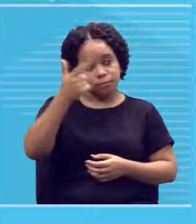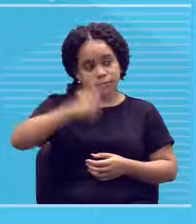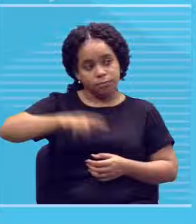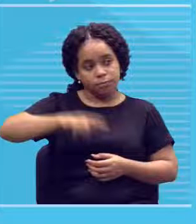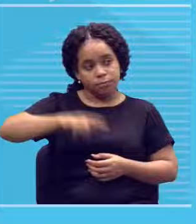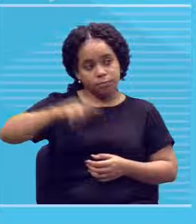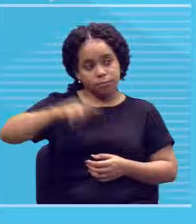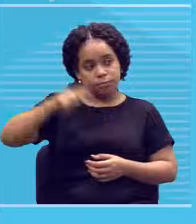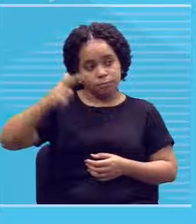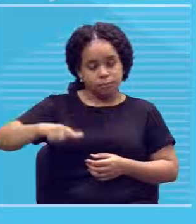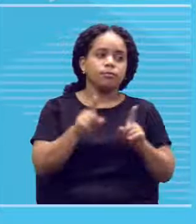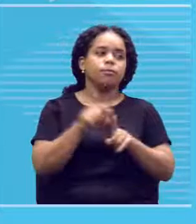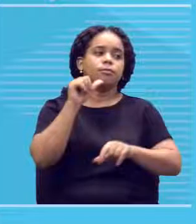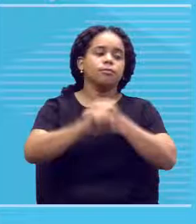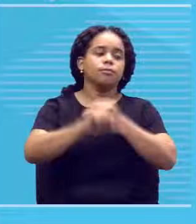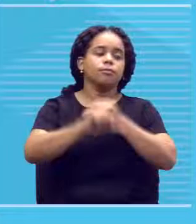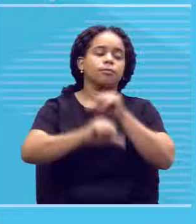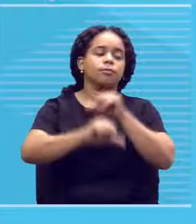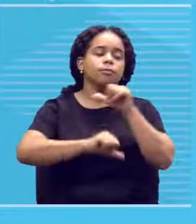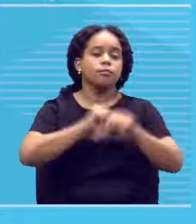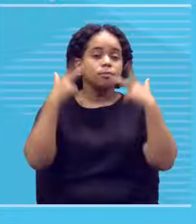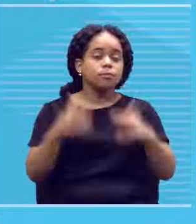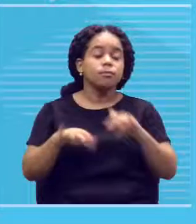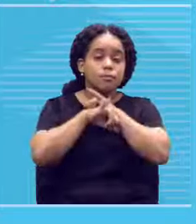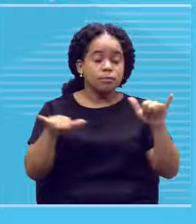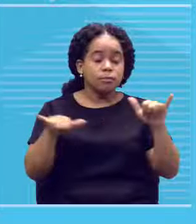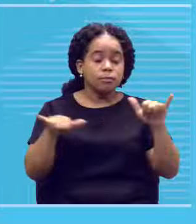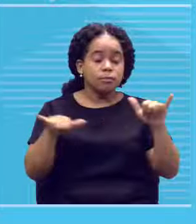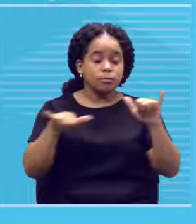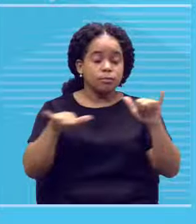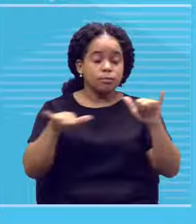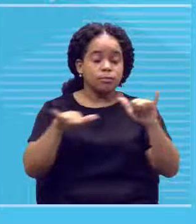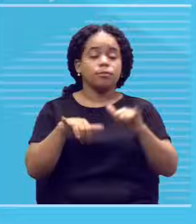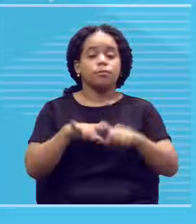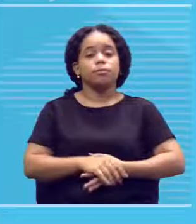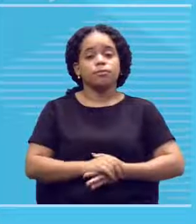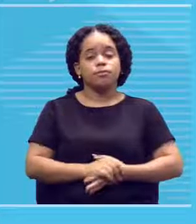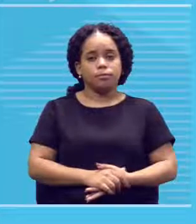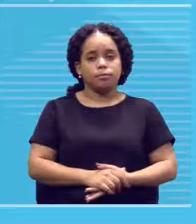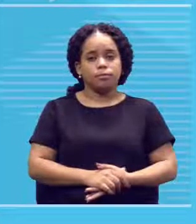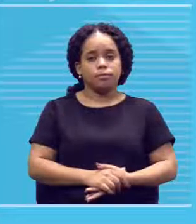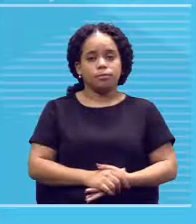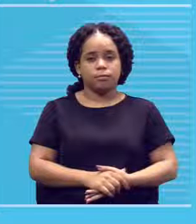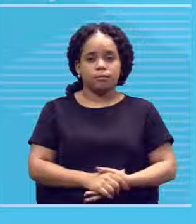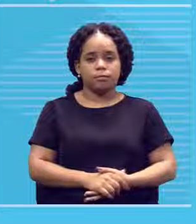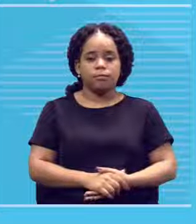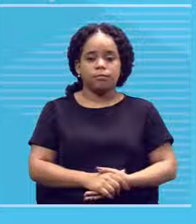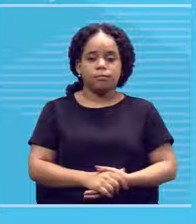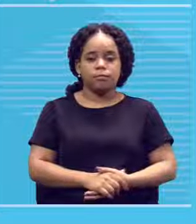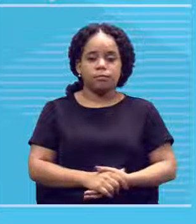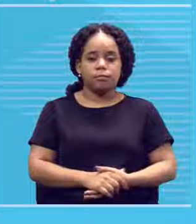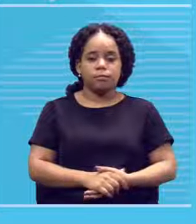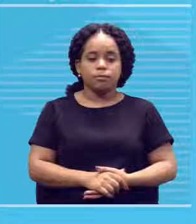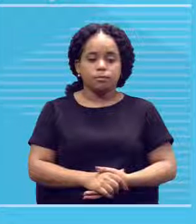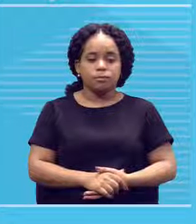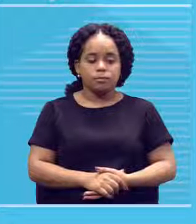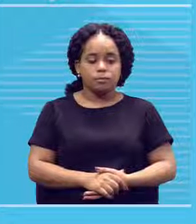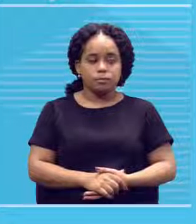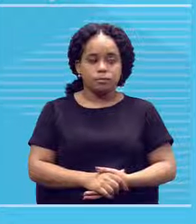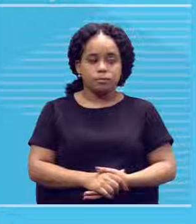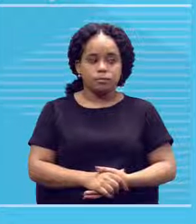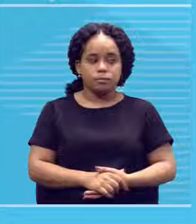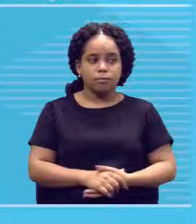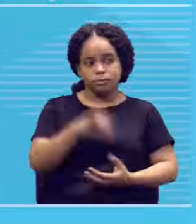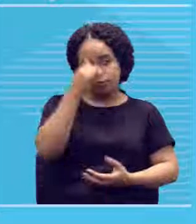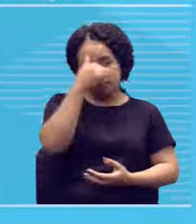substituindo-as por outras que transmitam a mesma mensagem né Não é isso aí e